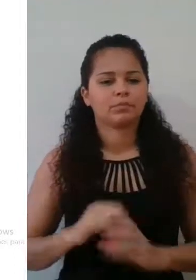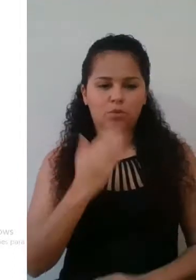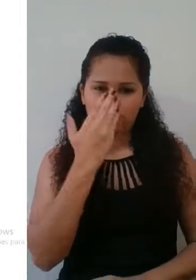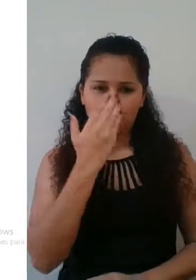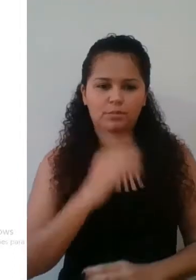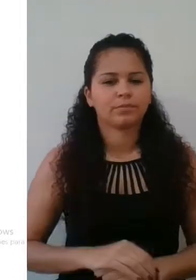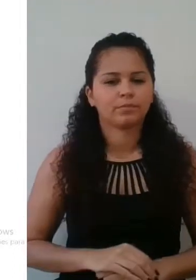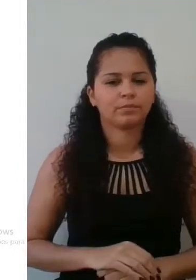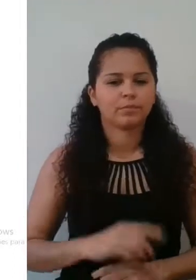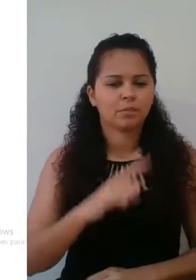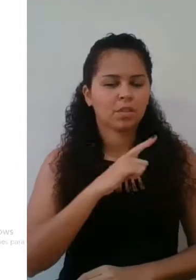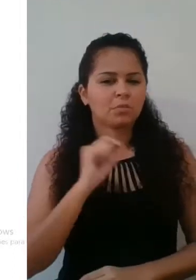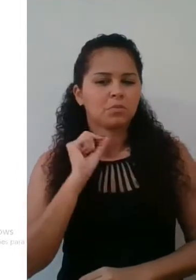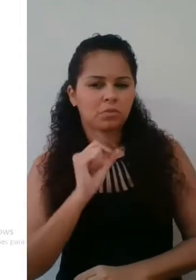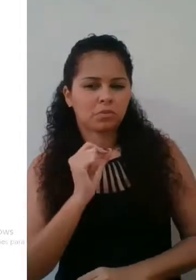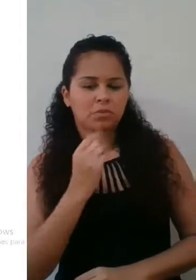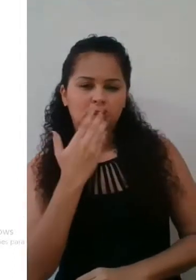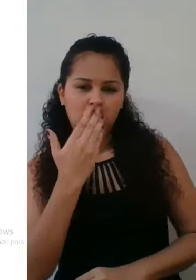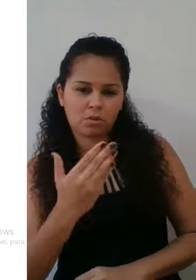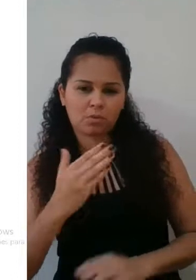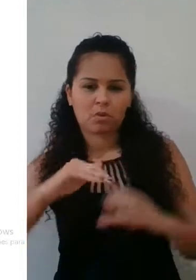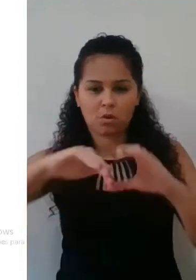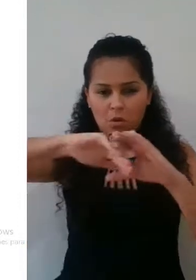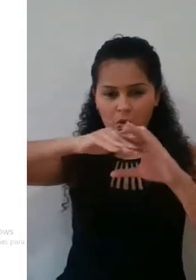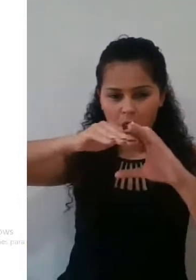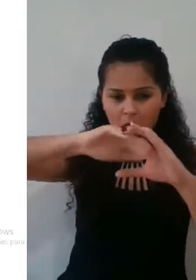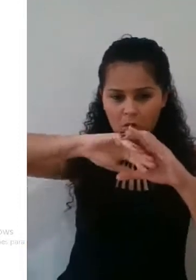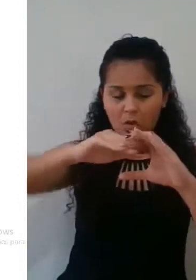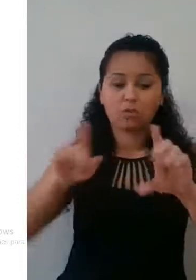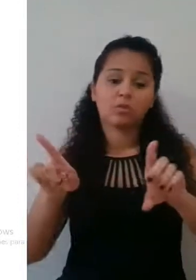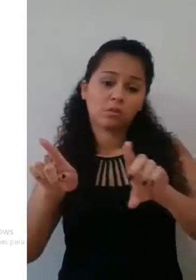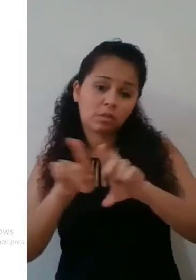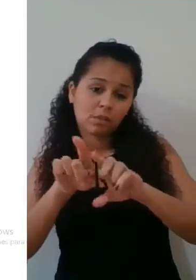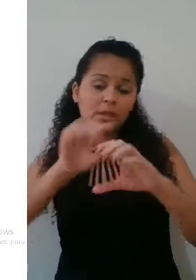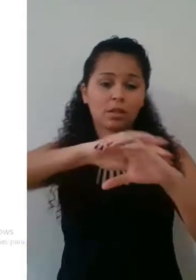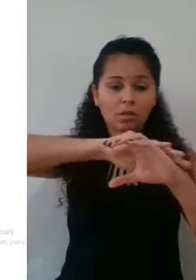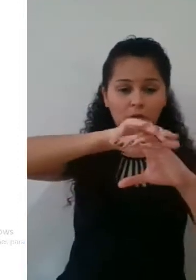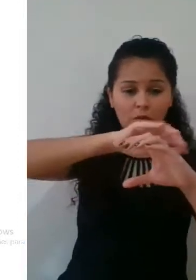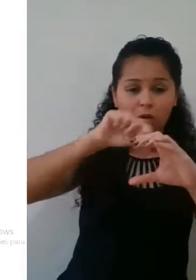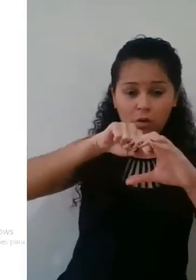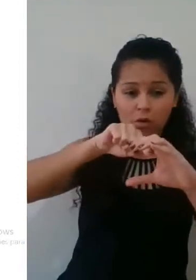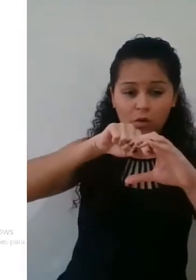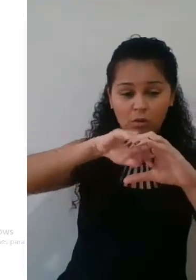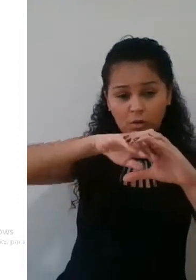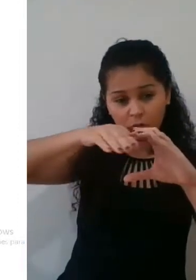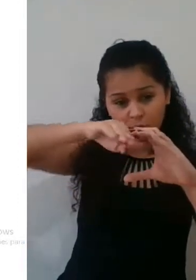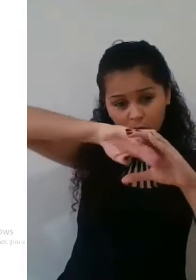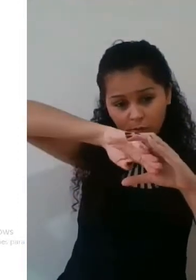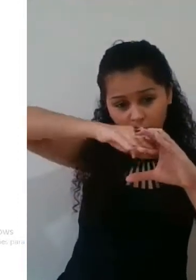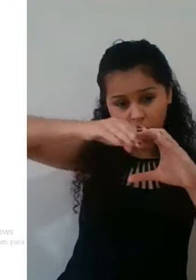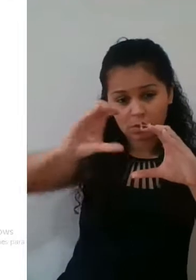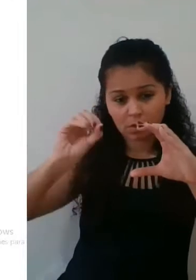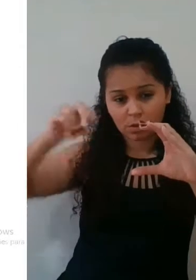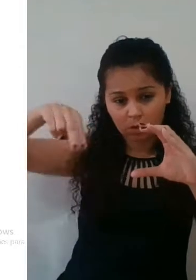aqui eu tenho o espelho côncavo, certo? E o espelho convexo. O espelho côncavo na parte interna e o espelho